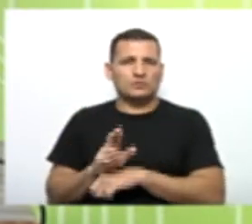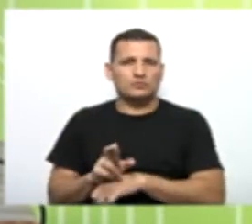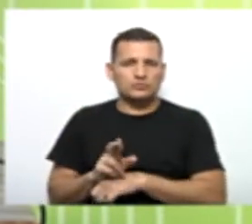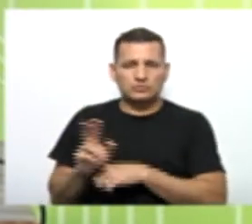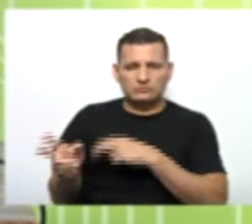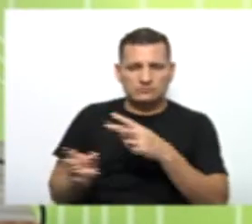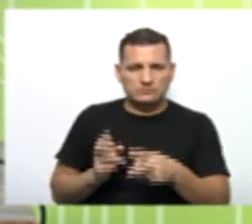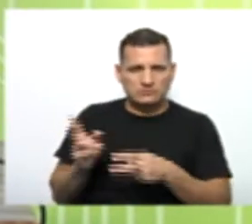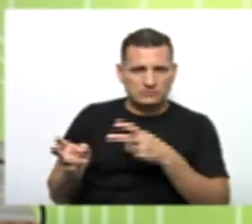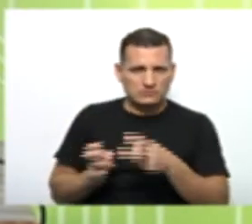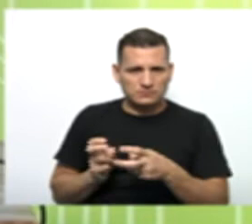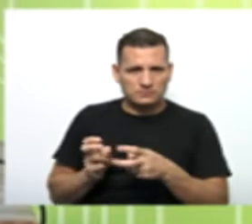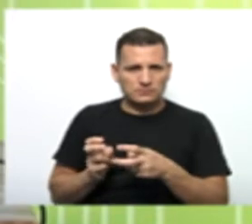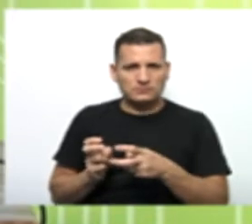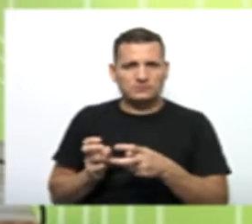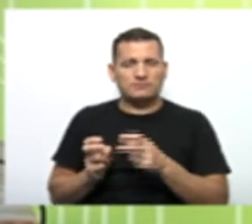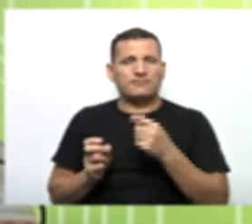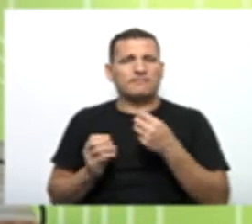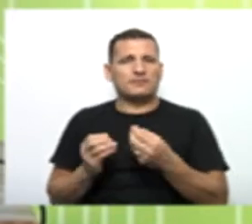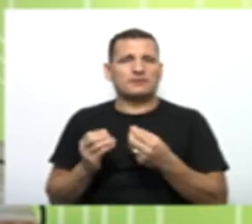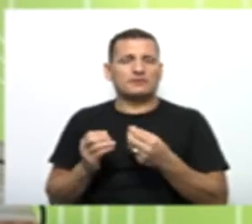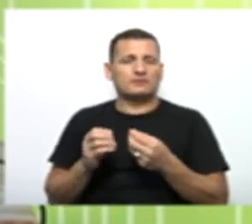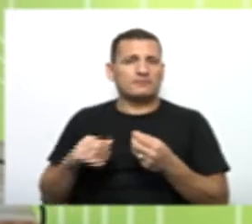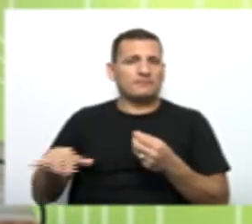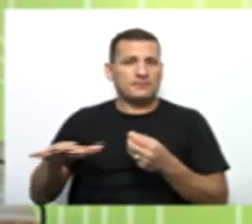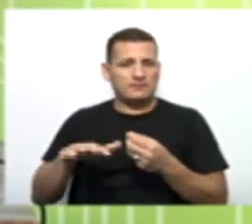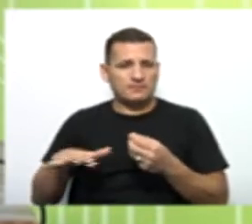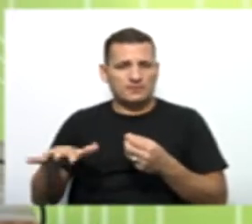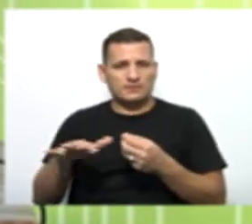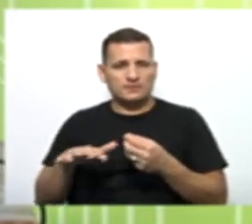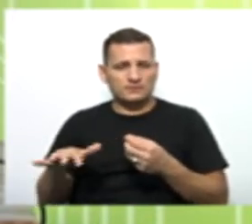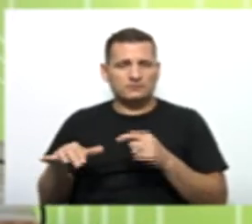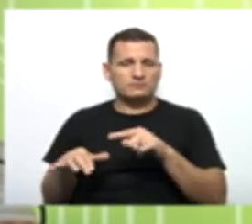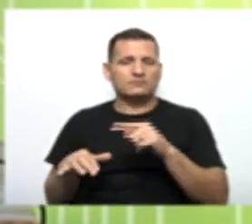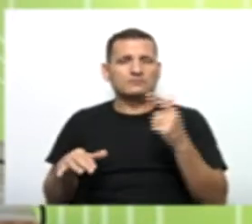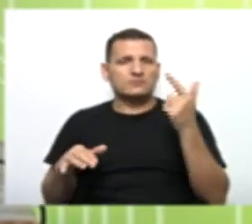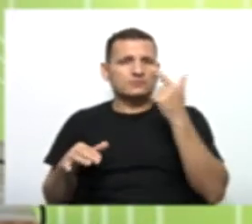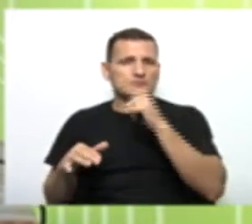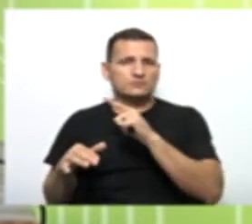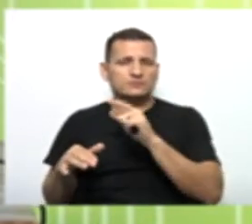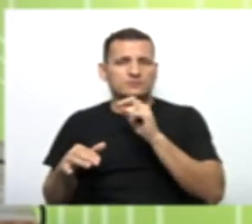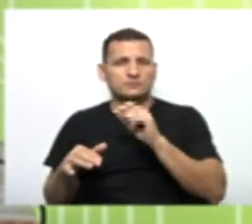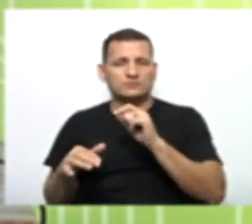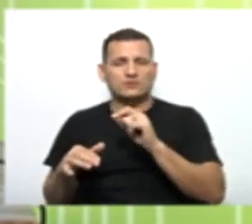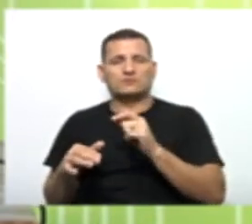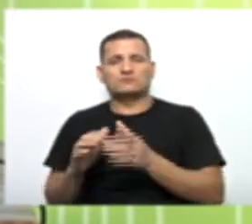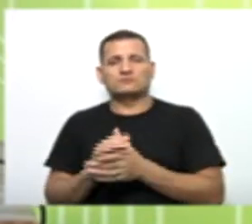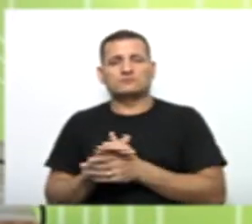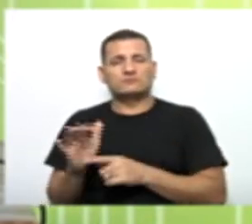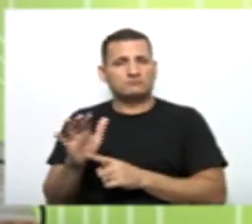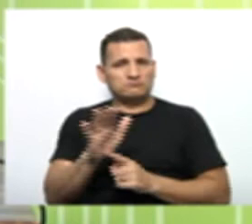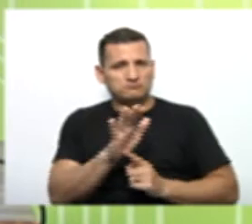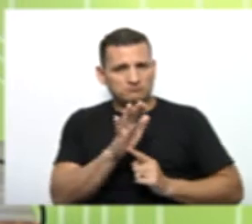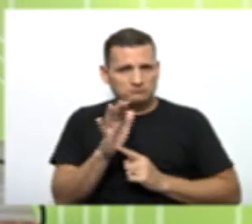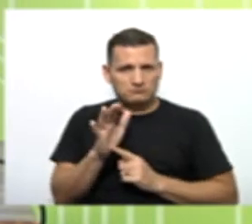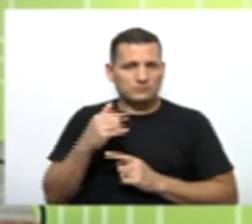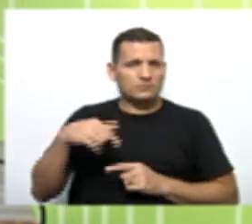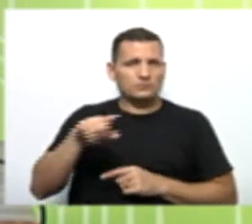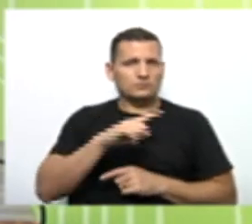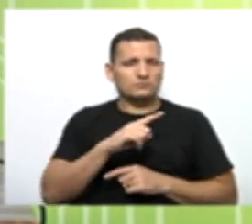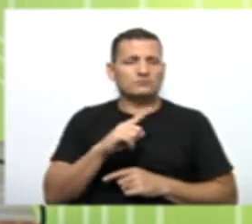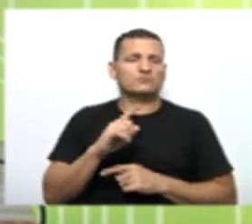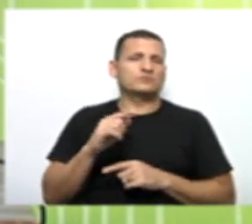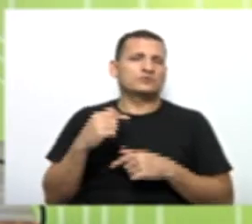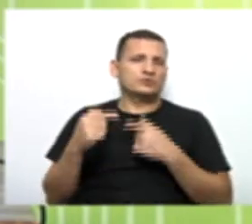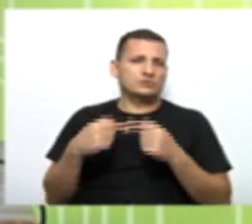suprir essas necessidades, para que o meio ambiente possa conseguir suprir as necessidades das nossas gerações e das